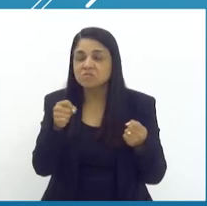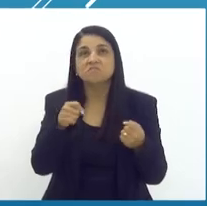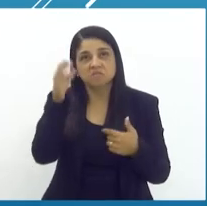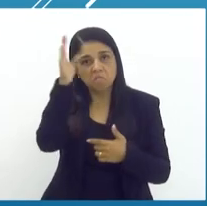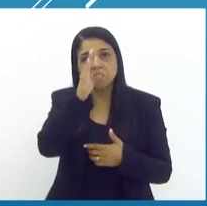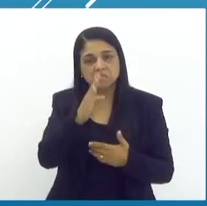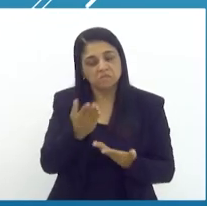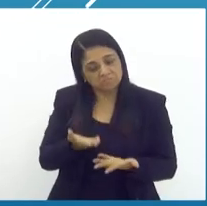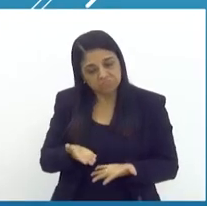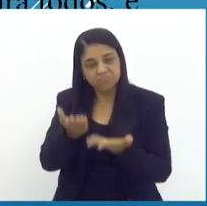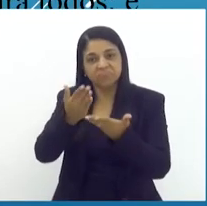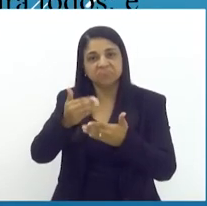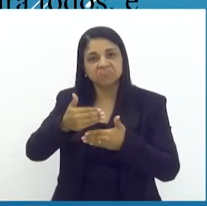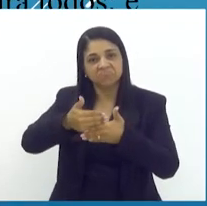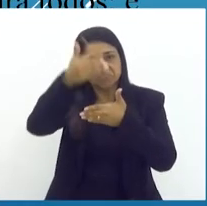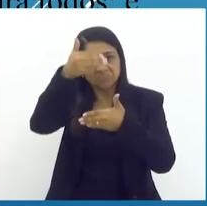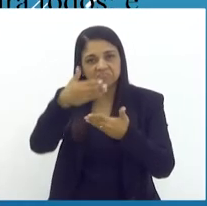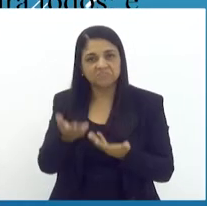pode passar